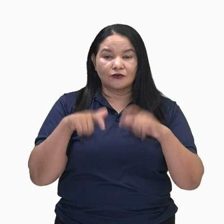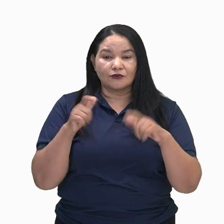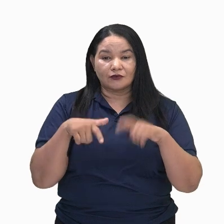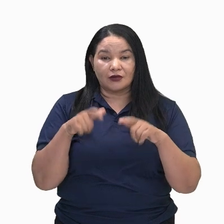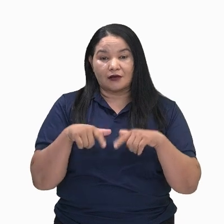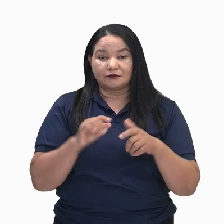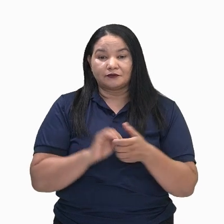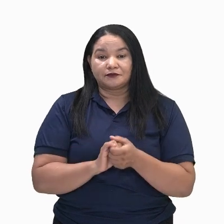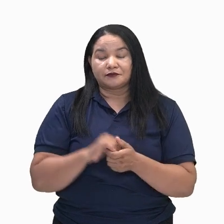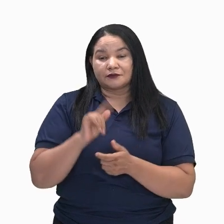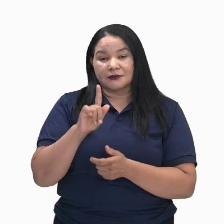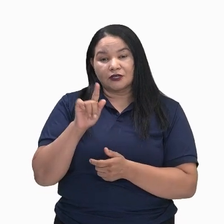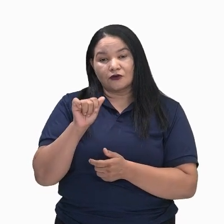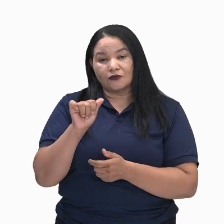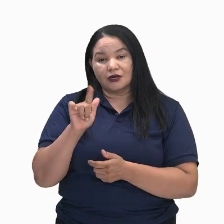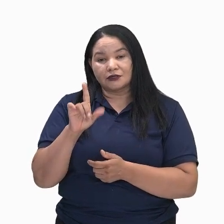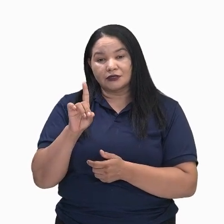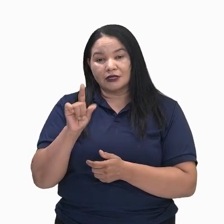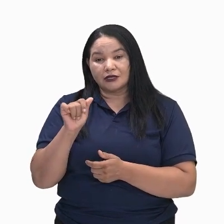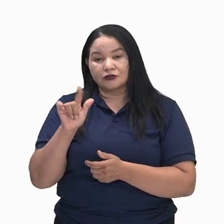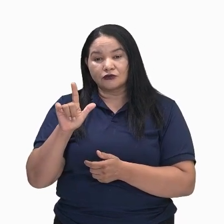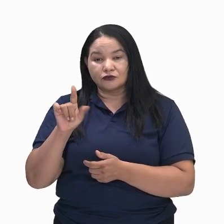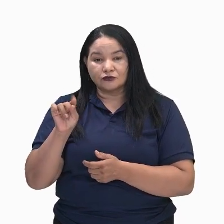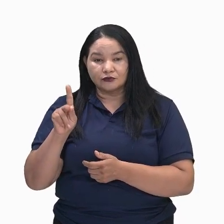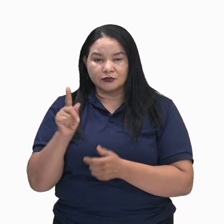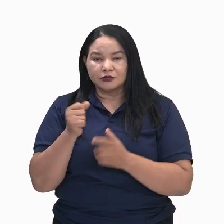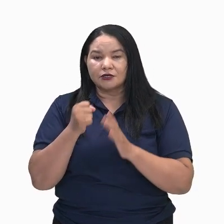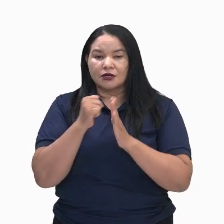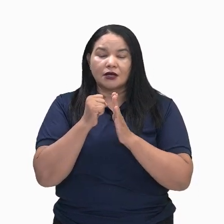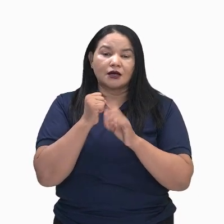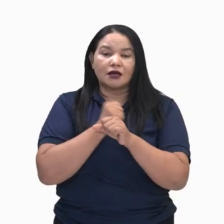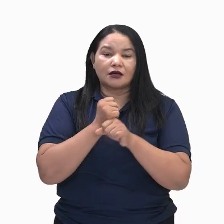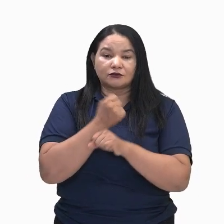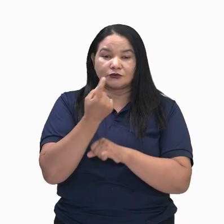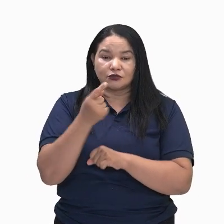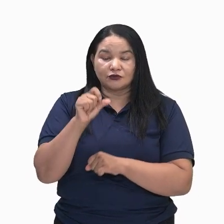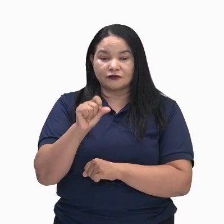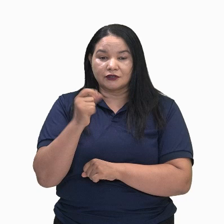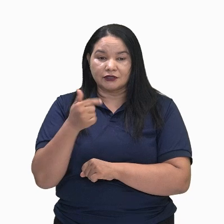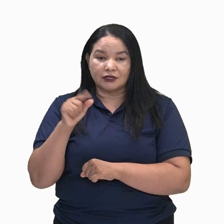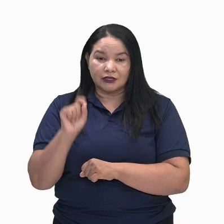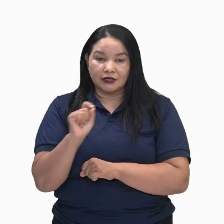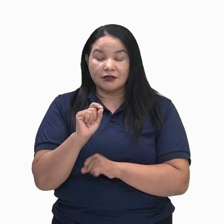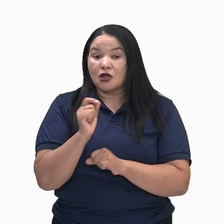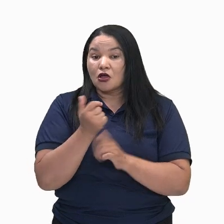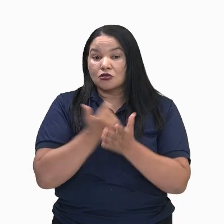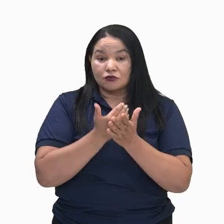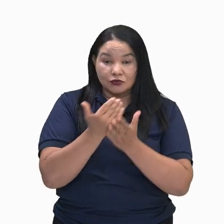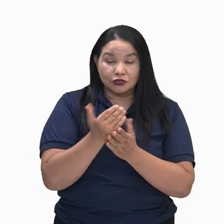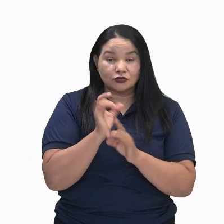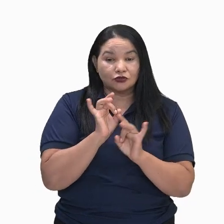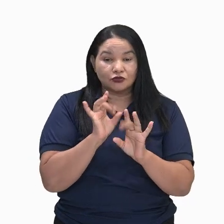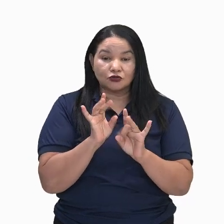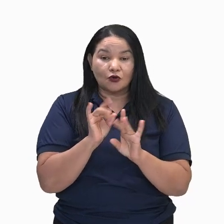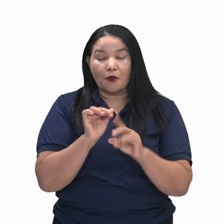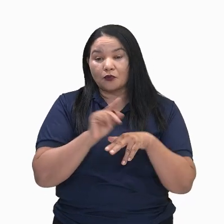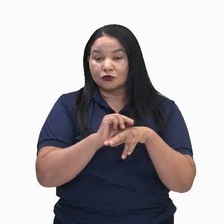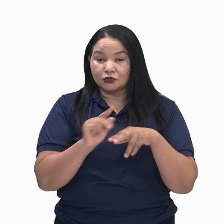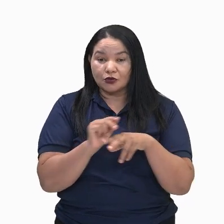e Martinica, lá nos anos de 1970. Inicialmente, era apenas um gênero musical criado pelo